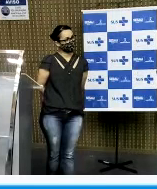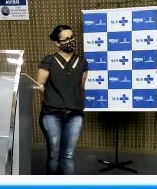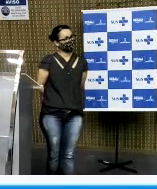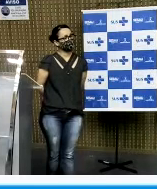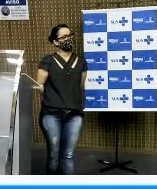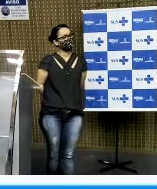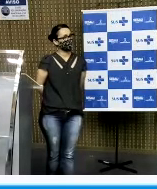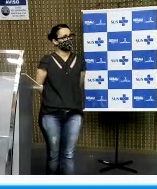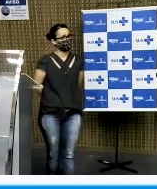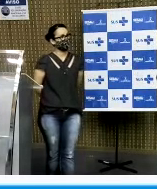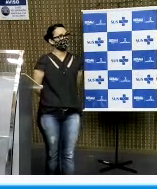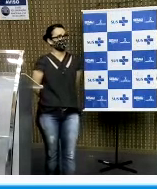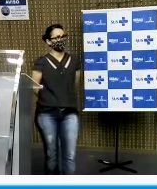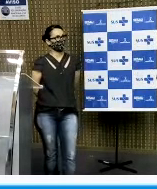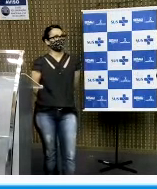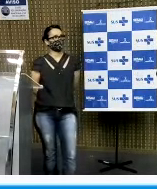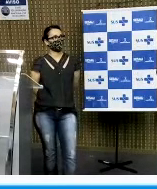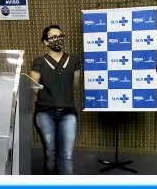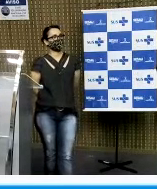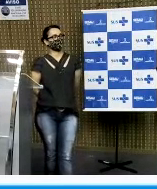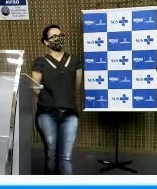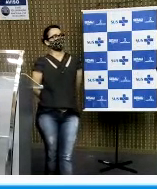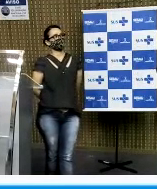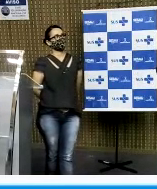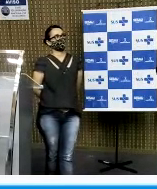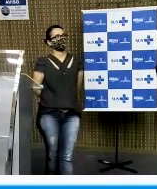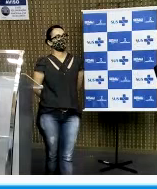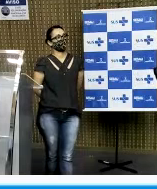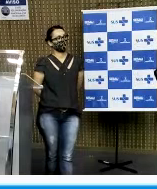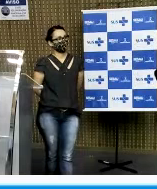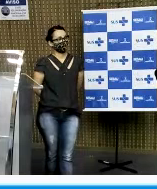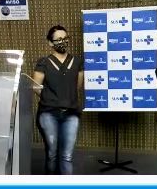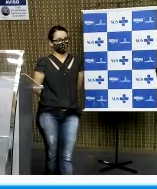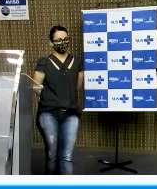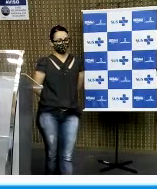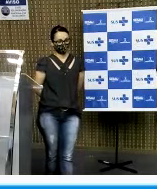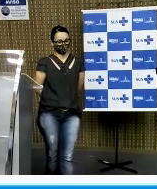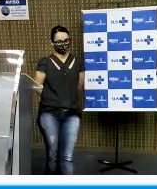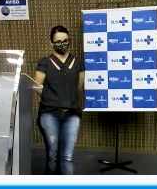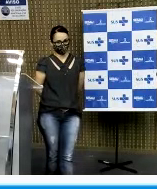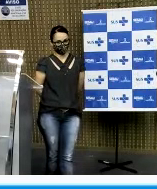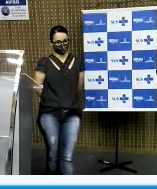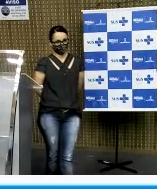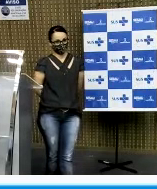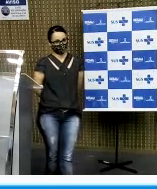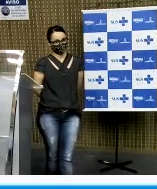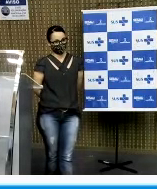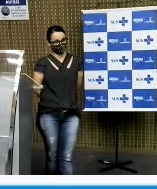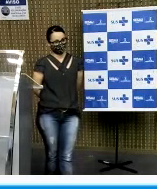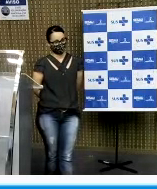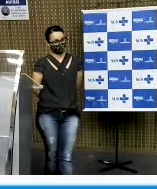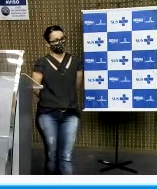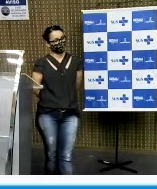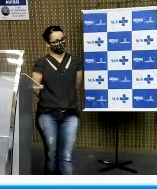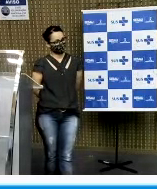devido a alguns pacientes estarem fora do calendário e, assim, na hora de você dar orientação, de você explicar o calendário, às vezes se sente